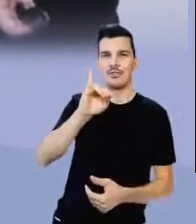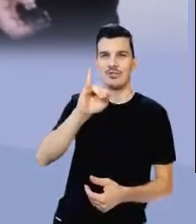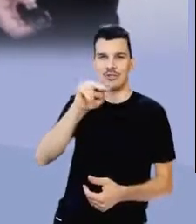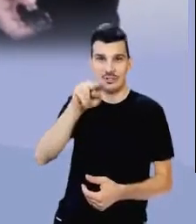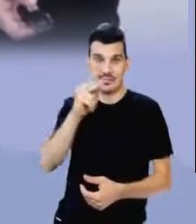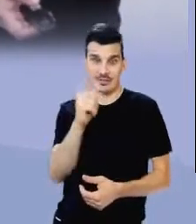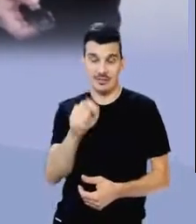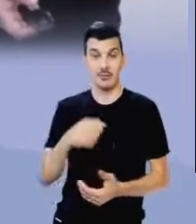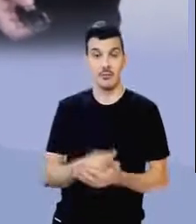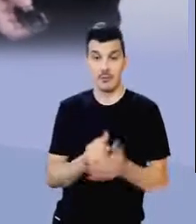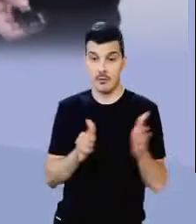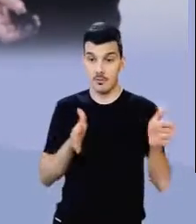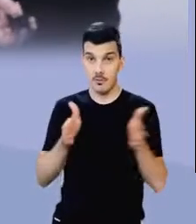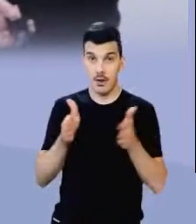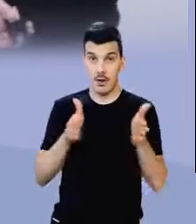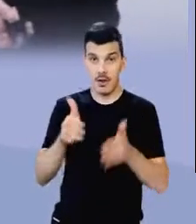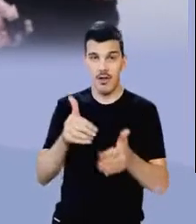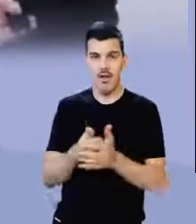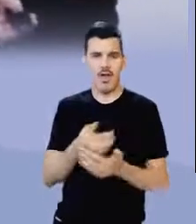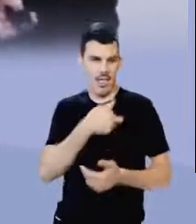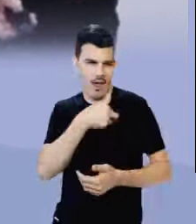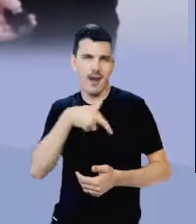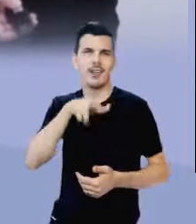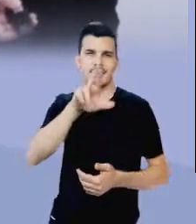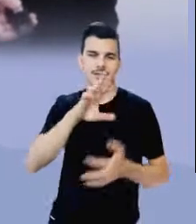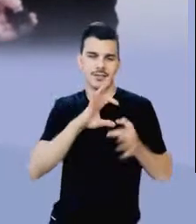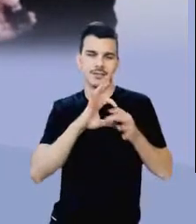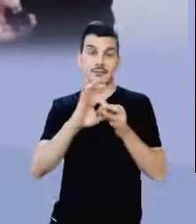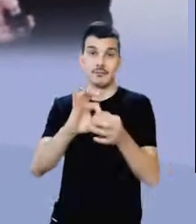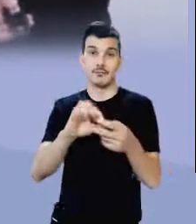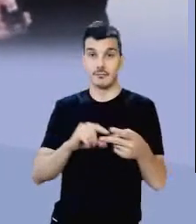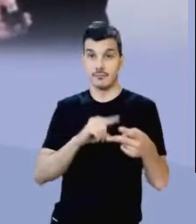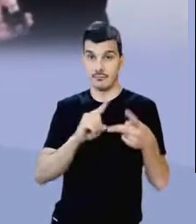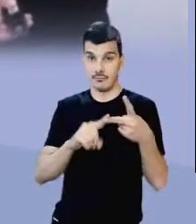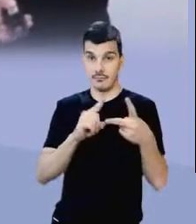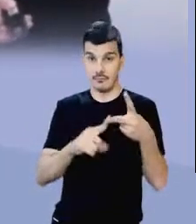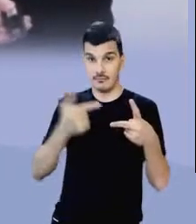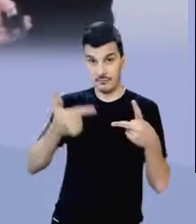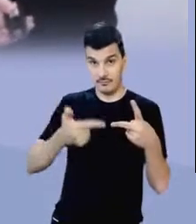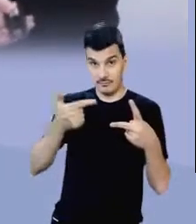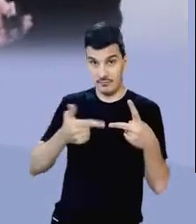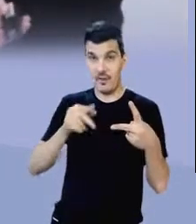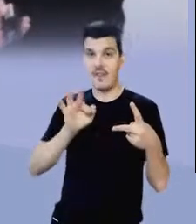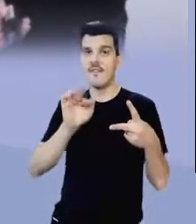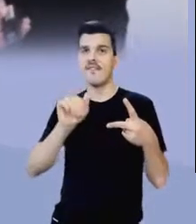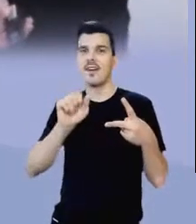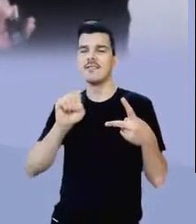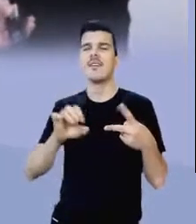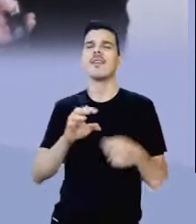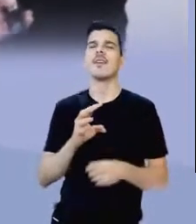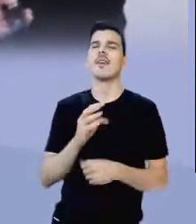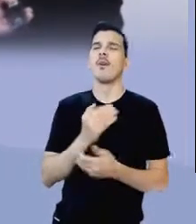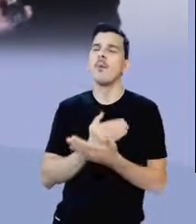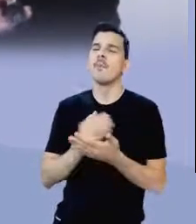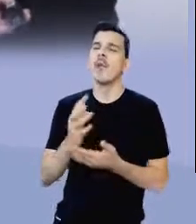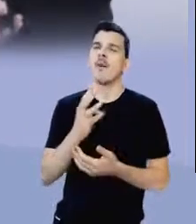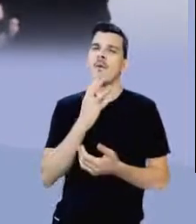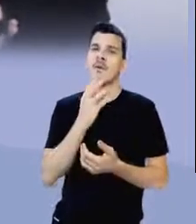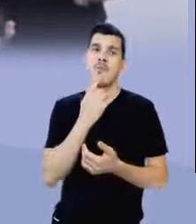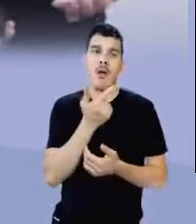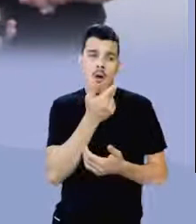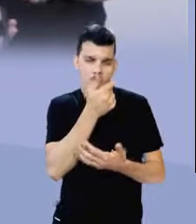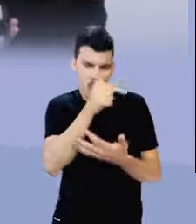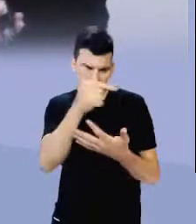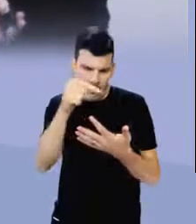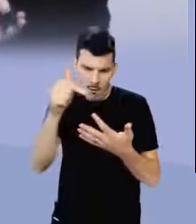A primeira fase dele foi uma fase bem religiosa. Já a segunda, ele passa a conhecer